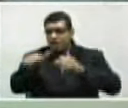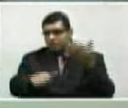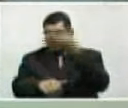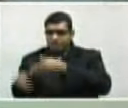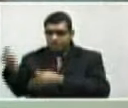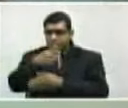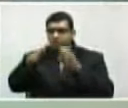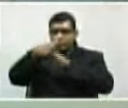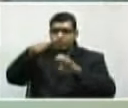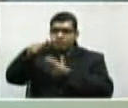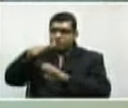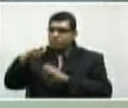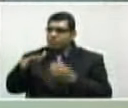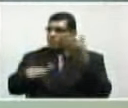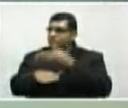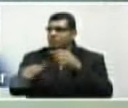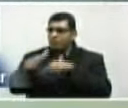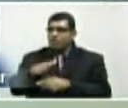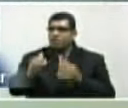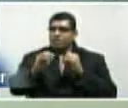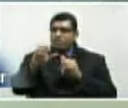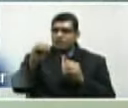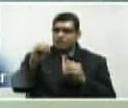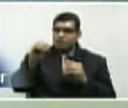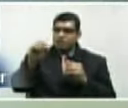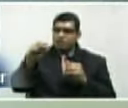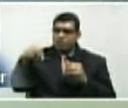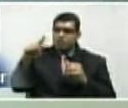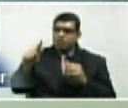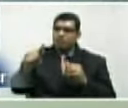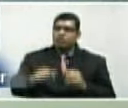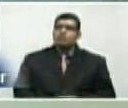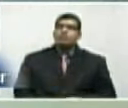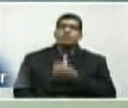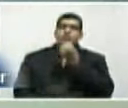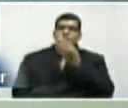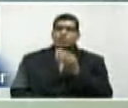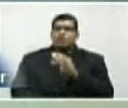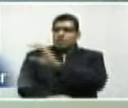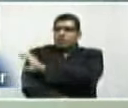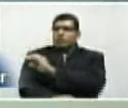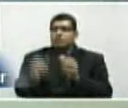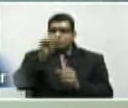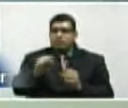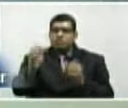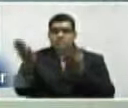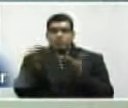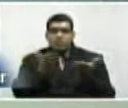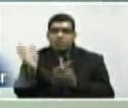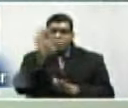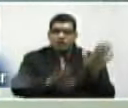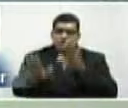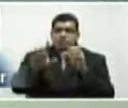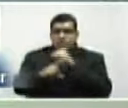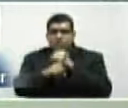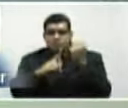para interesses privados através dessas ONGs e das OCIPs. A organização social